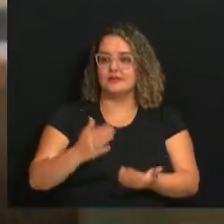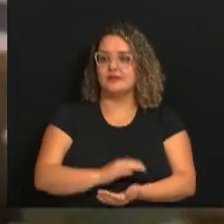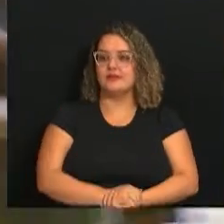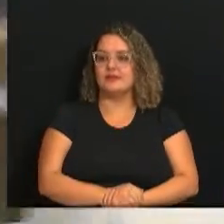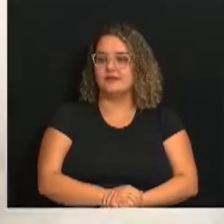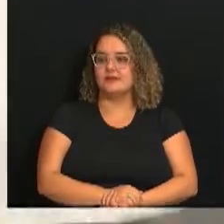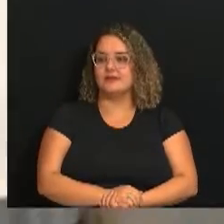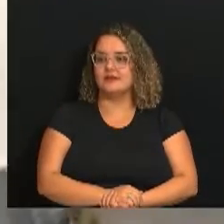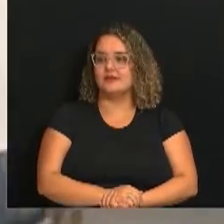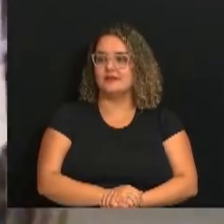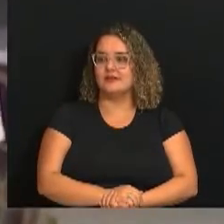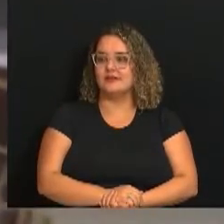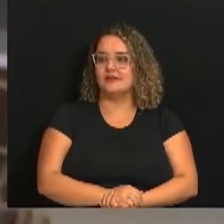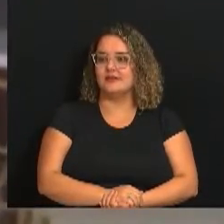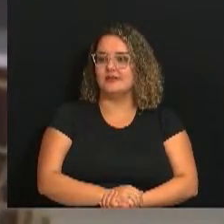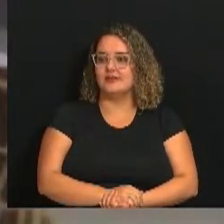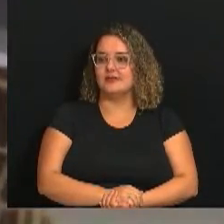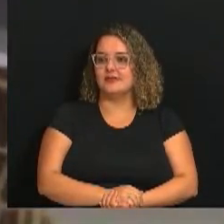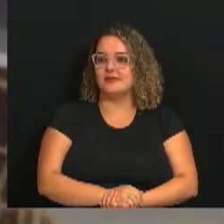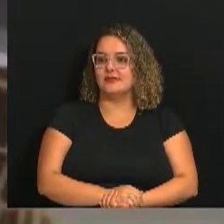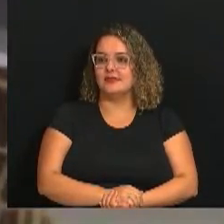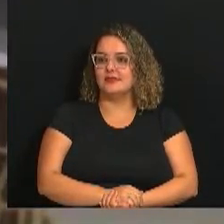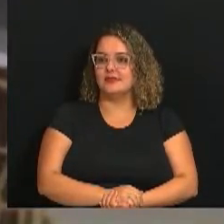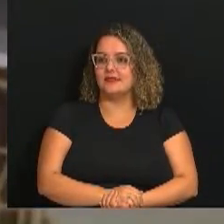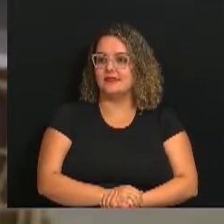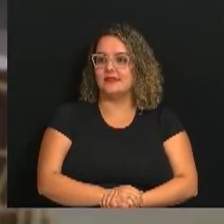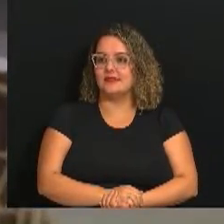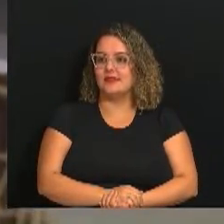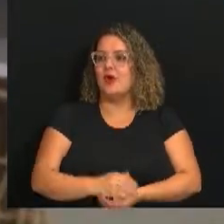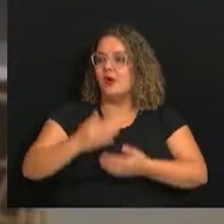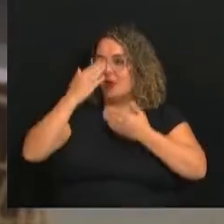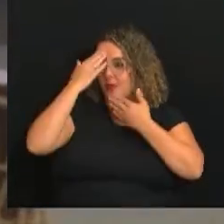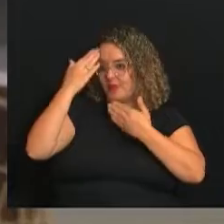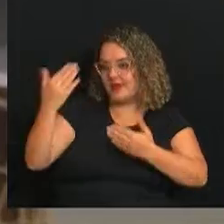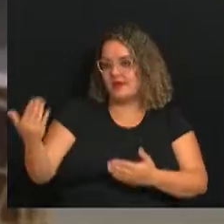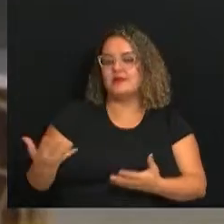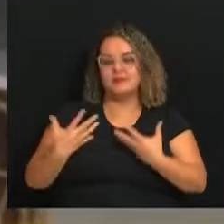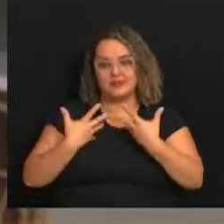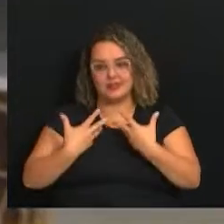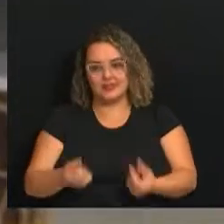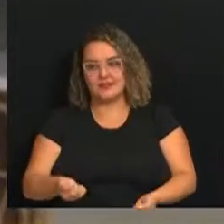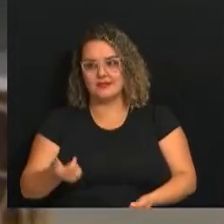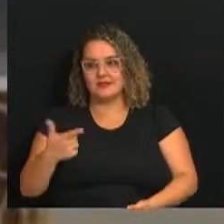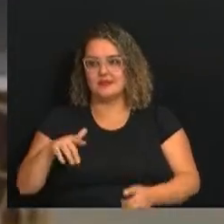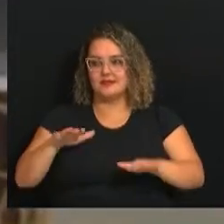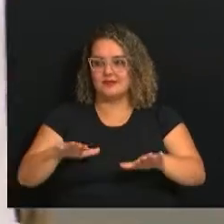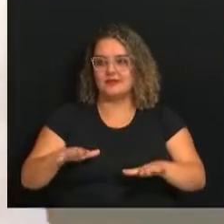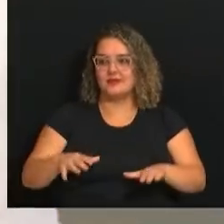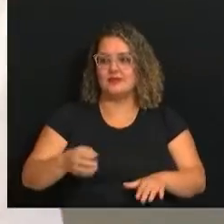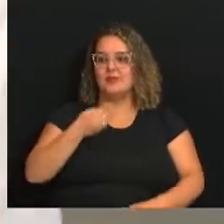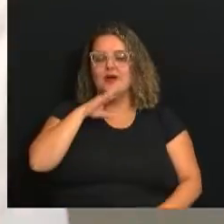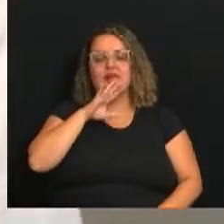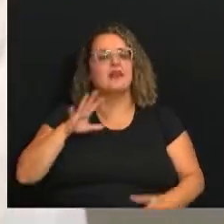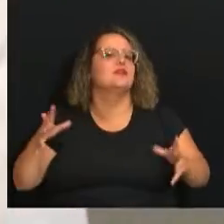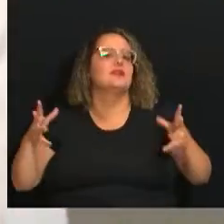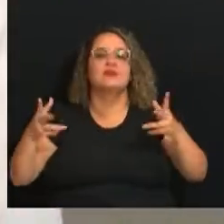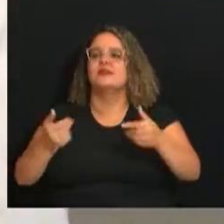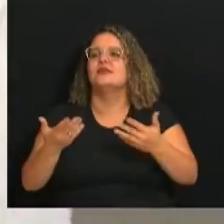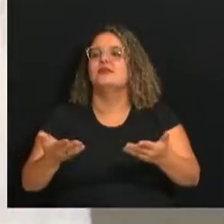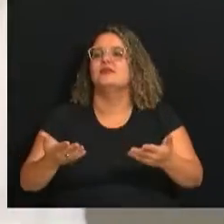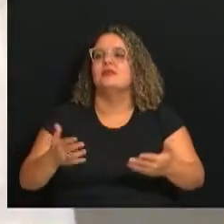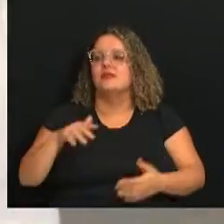inacabada, né? Ela é só um esboço do que a gente precisa. E a Casa Tainã, a Rita Teles já tinha tido um contato, e